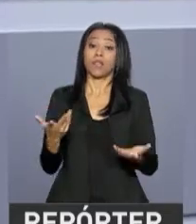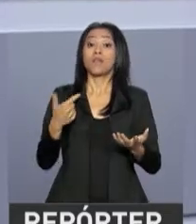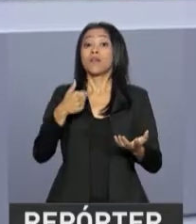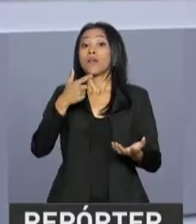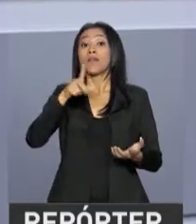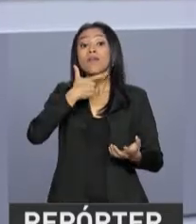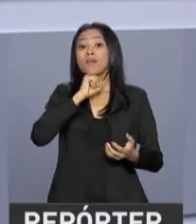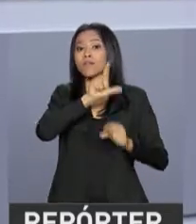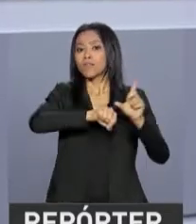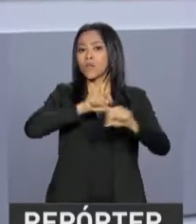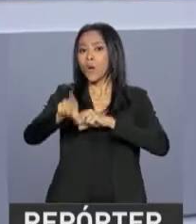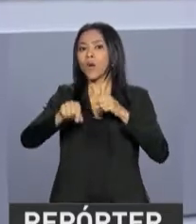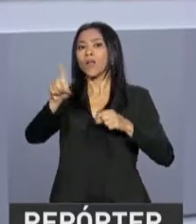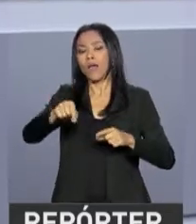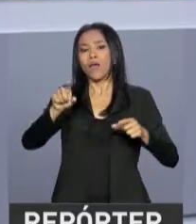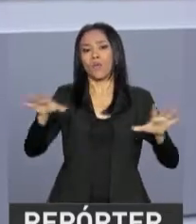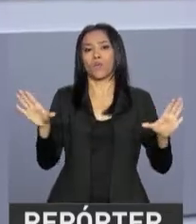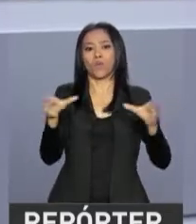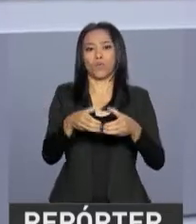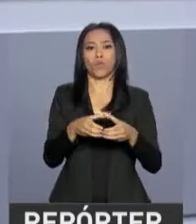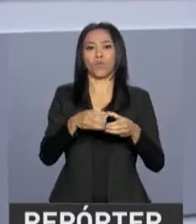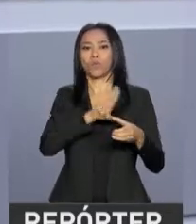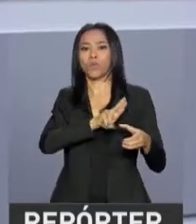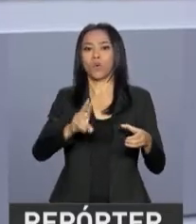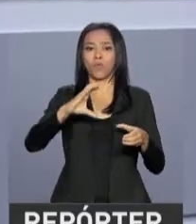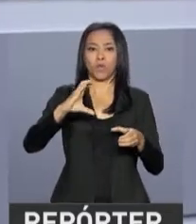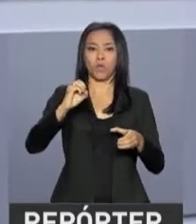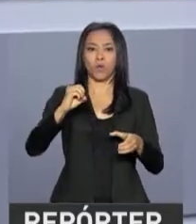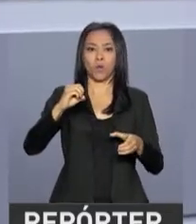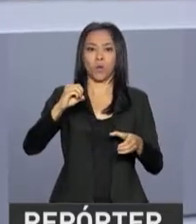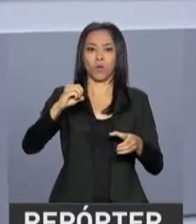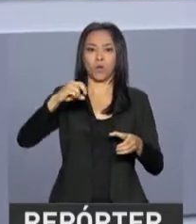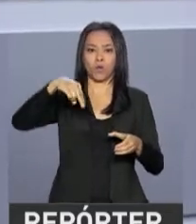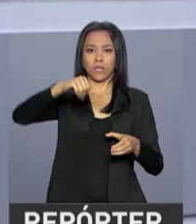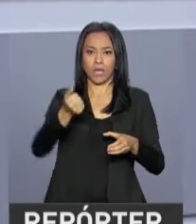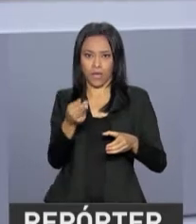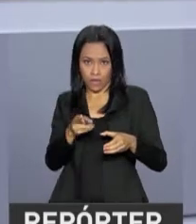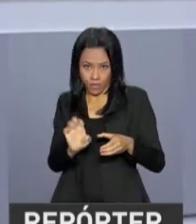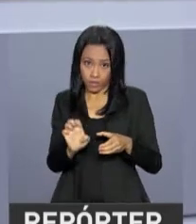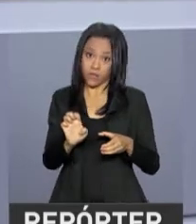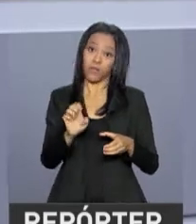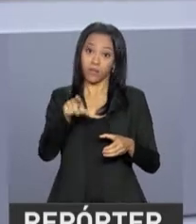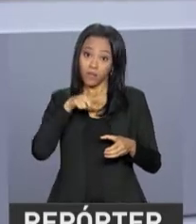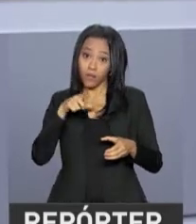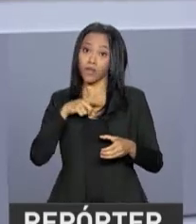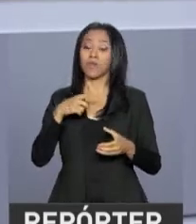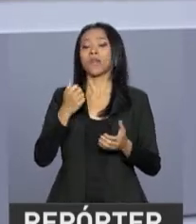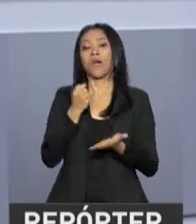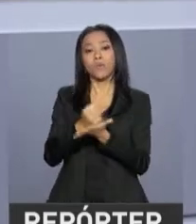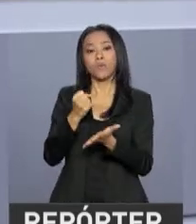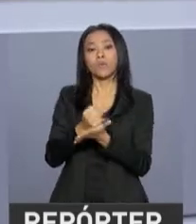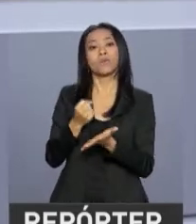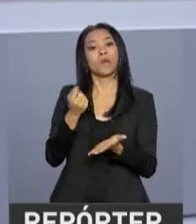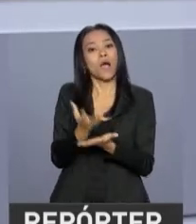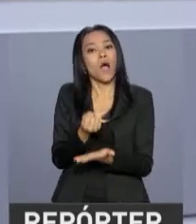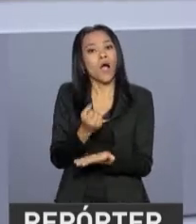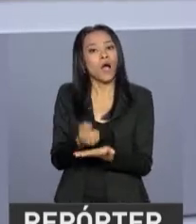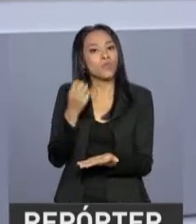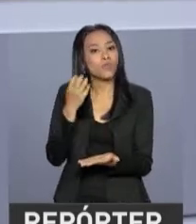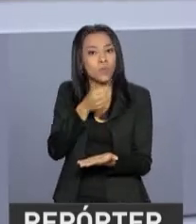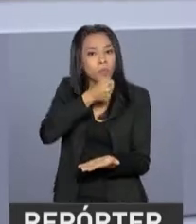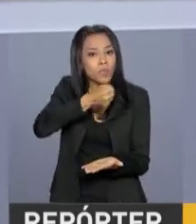feita pelo comitê nacional para os refugiados o conare a colaboração inclui transcrições de áudios de entrevistas